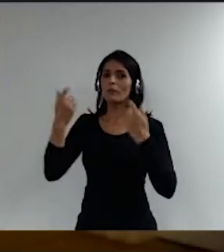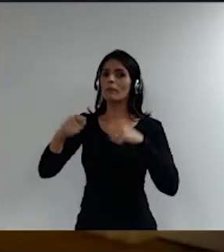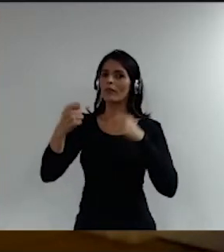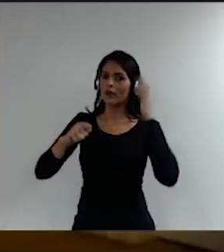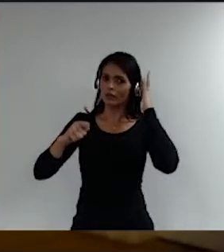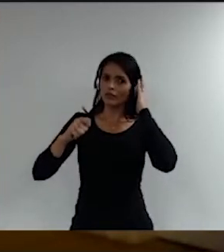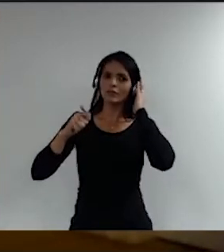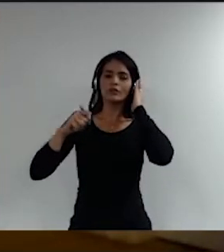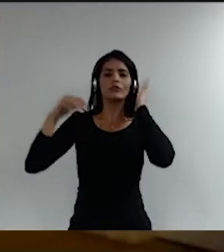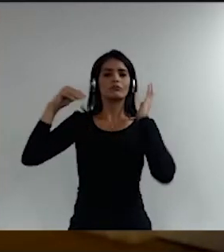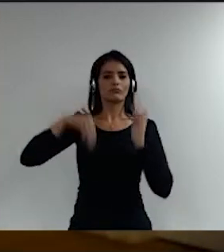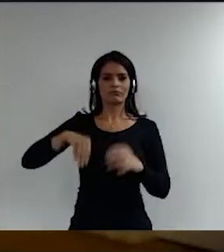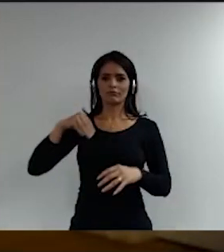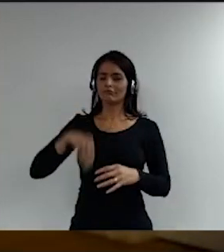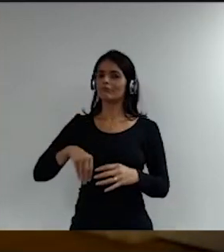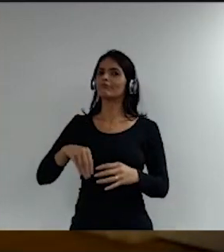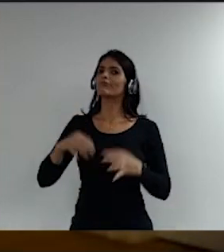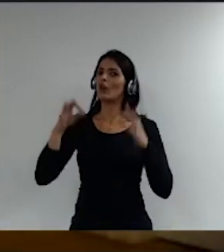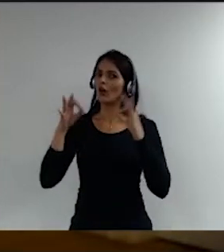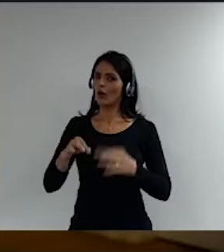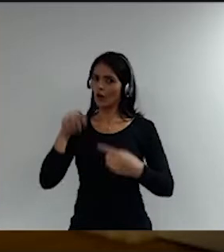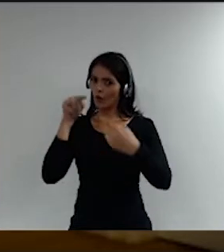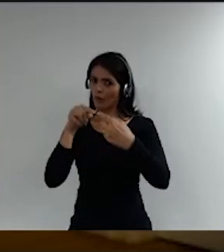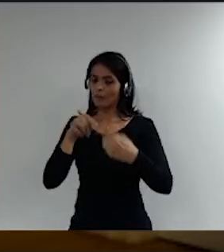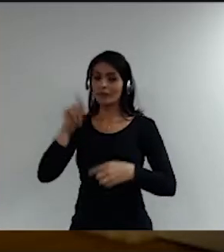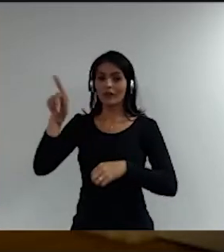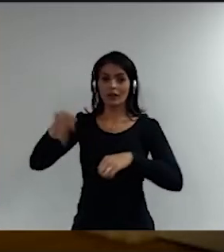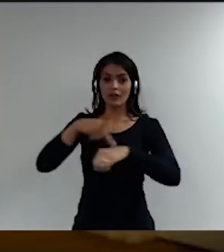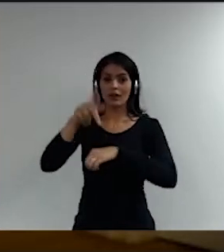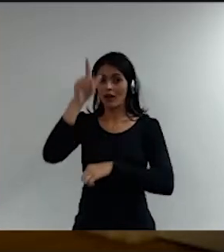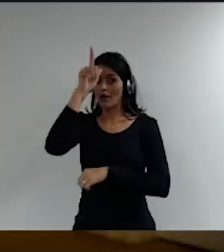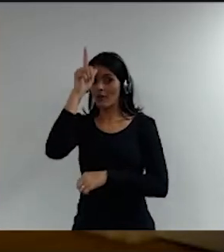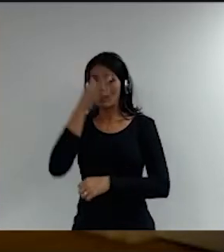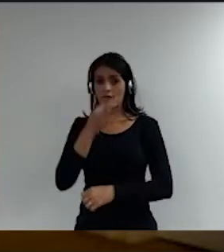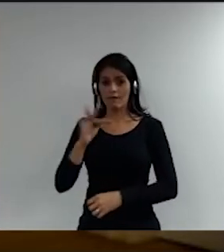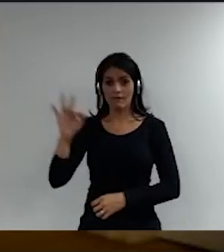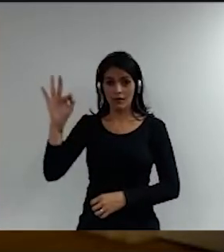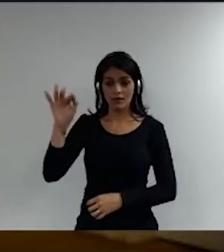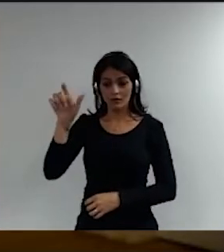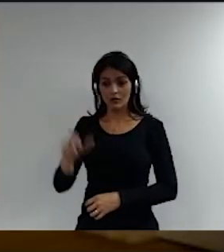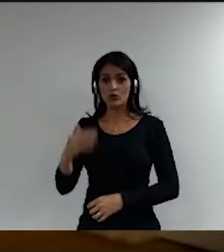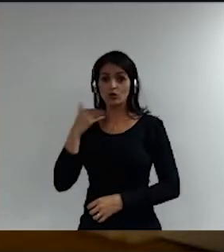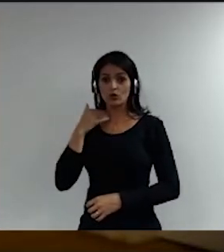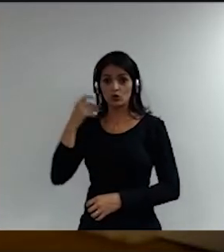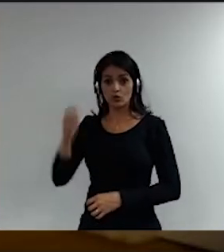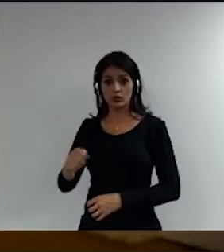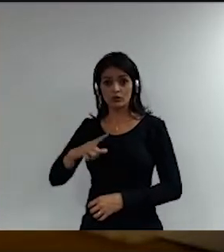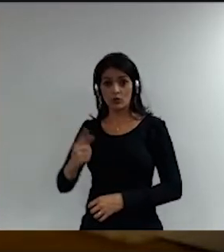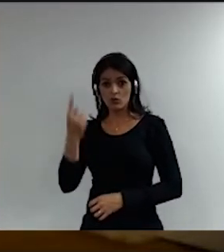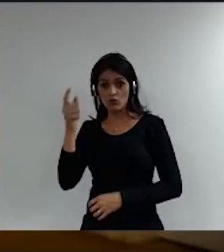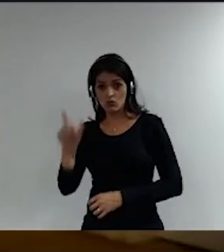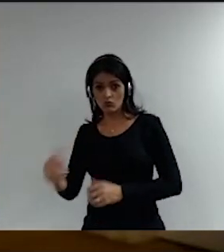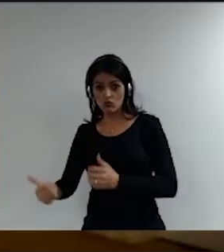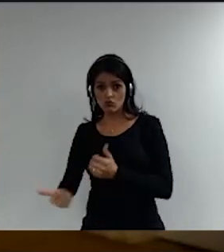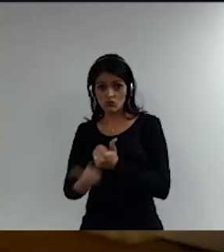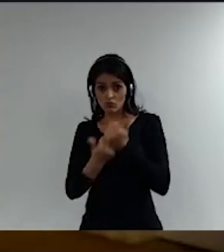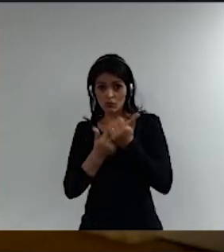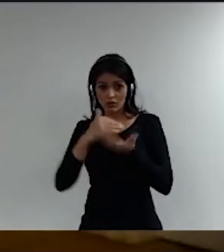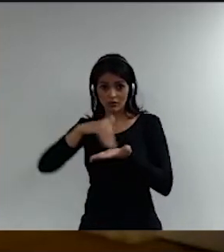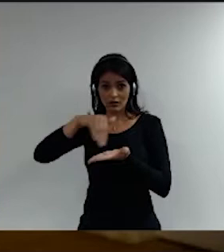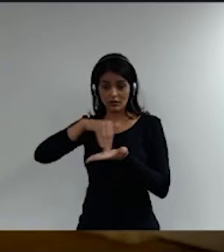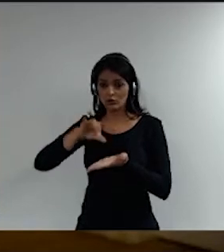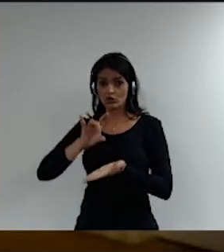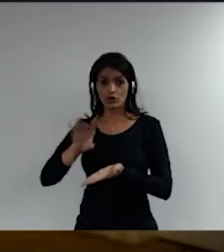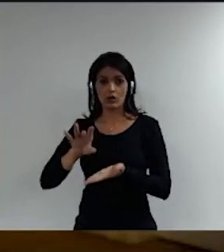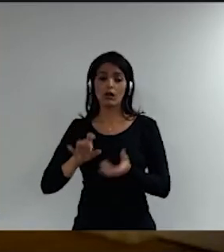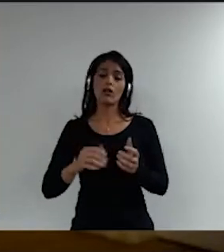número compatível de processos. Na Alemanha, na França, o juiz tem uma secretária, quando muito um assessor.